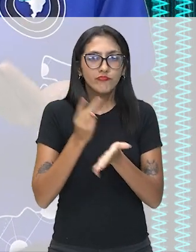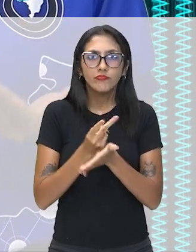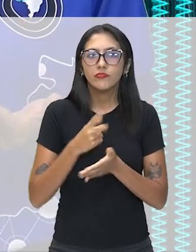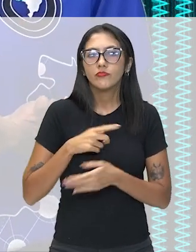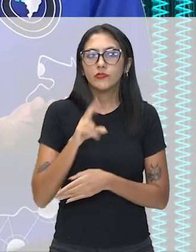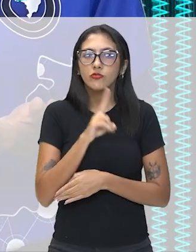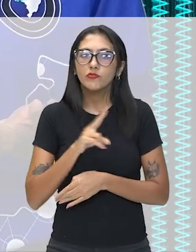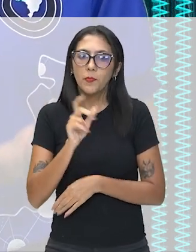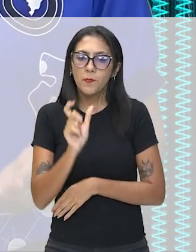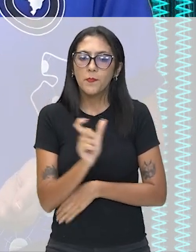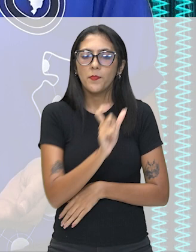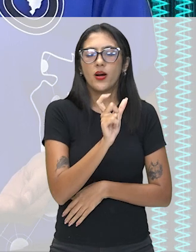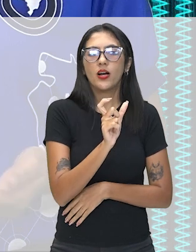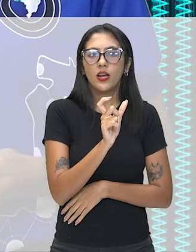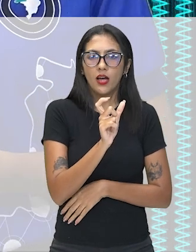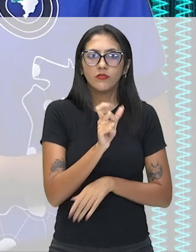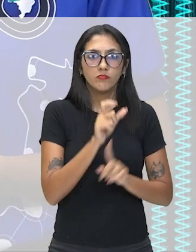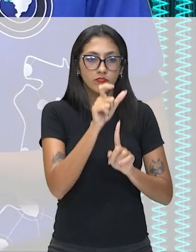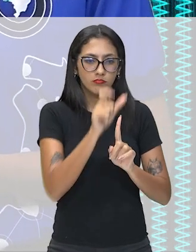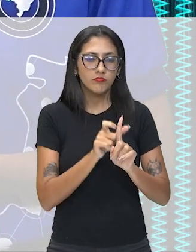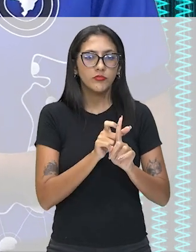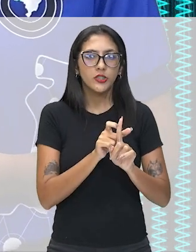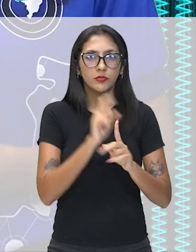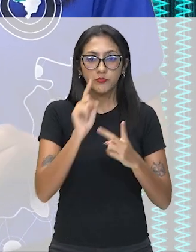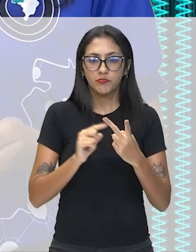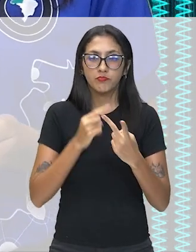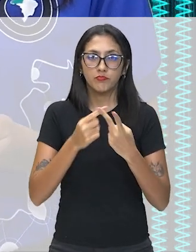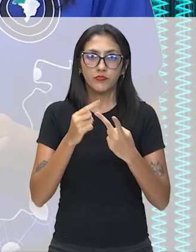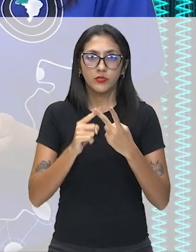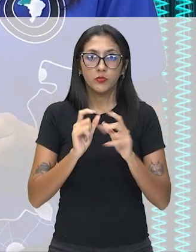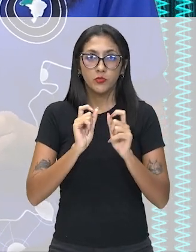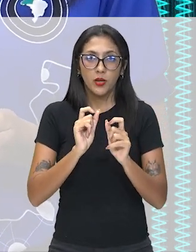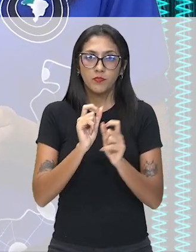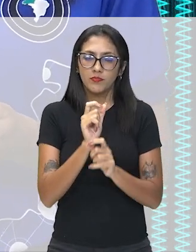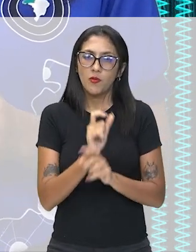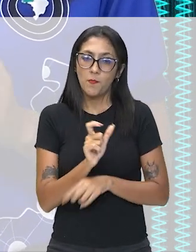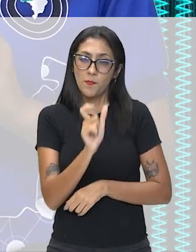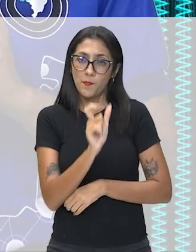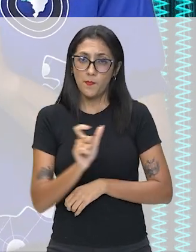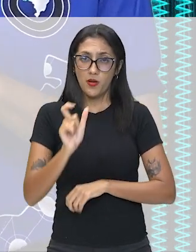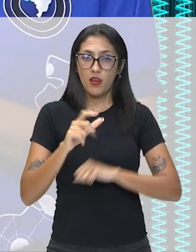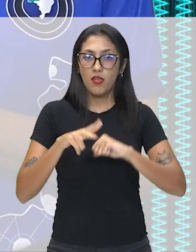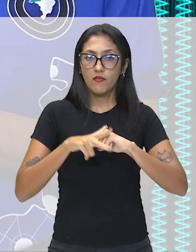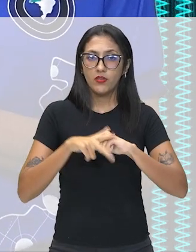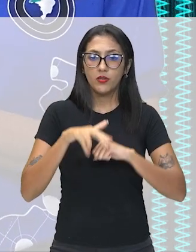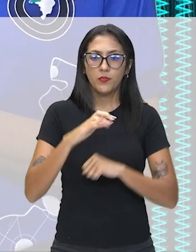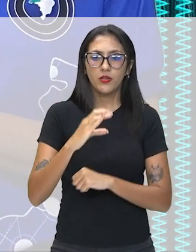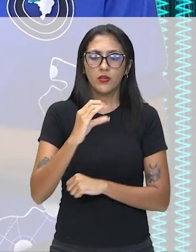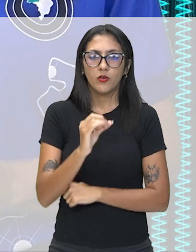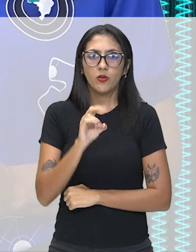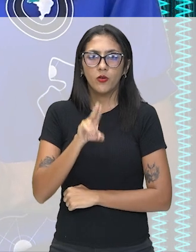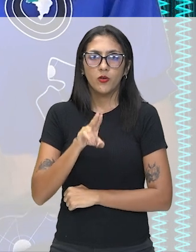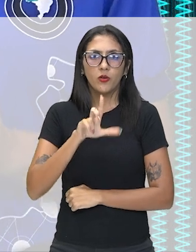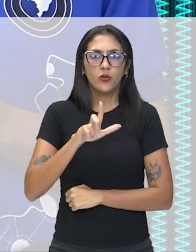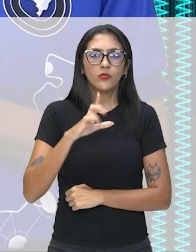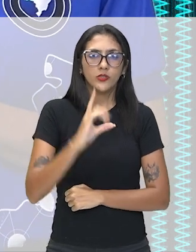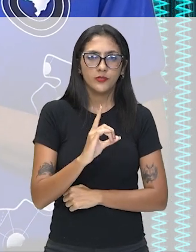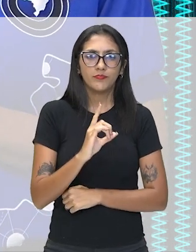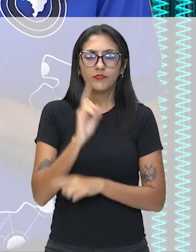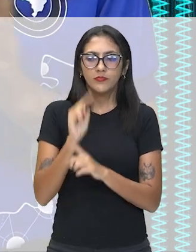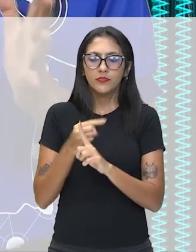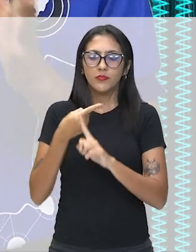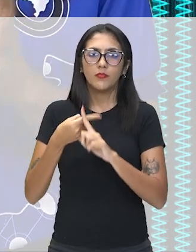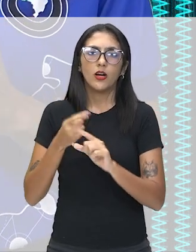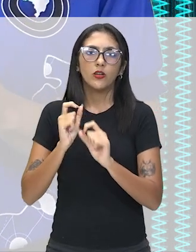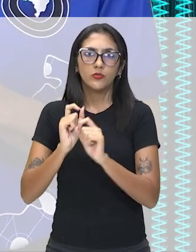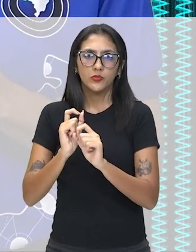vai realizar a ação. Em seguida, o could, certo? E depois do could, o que a gente vem? Vem